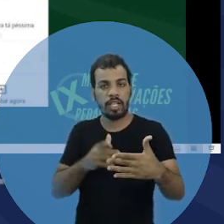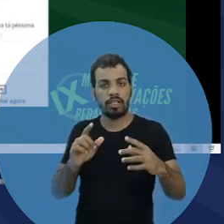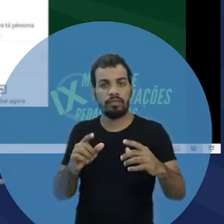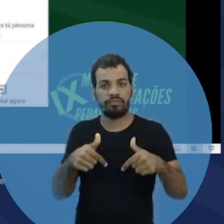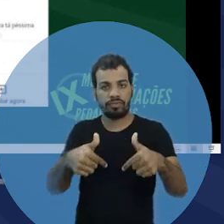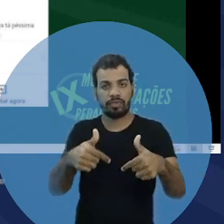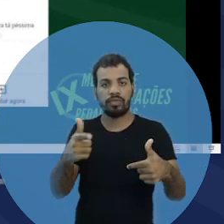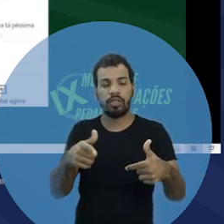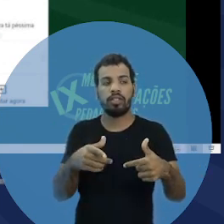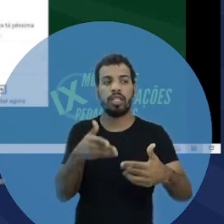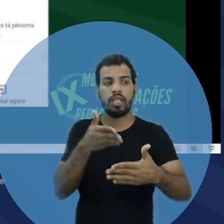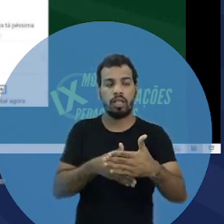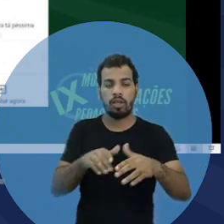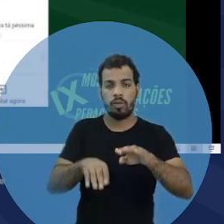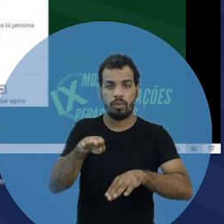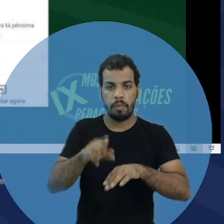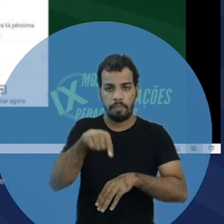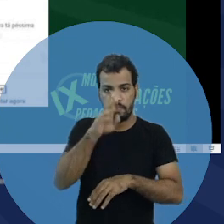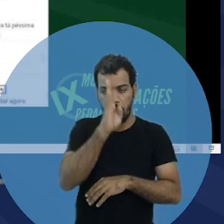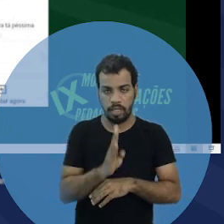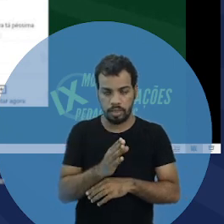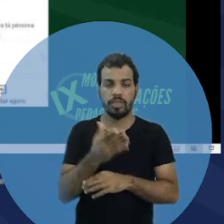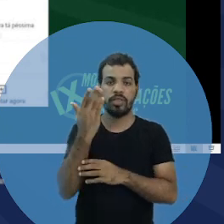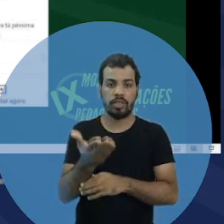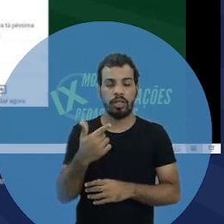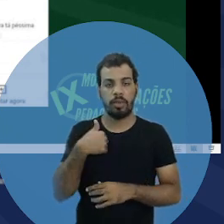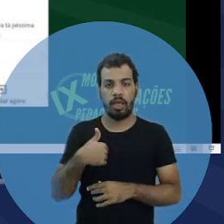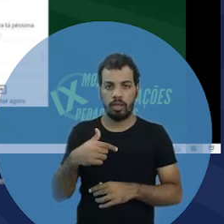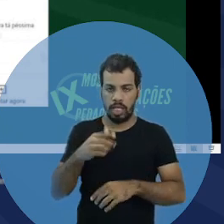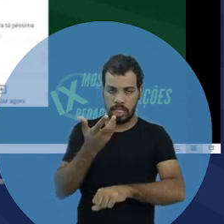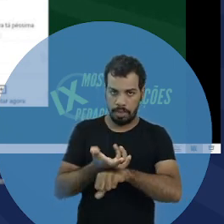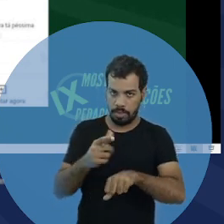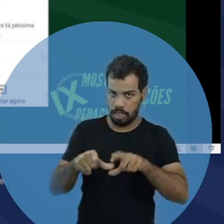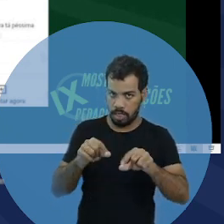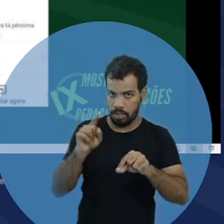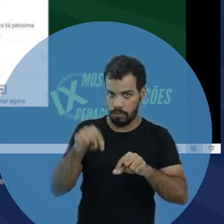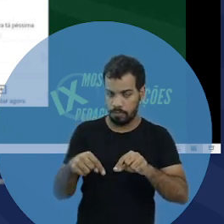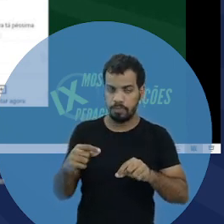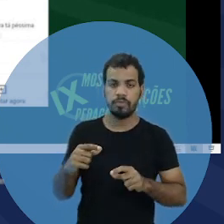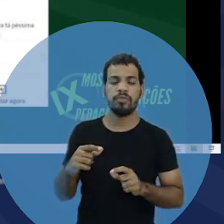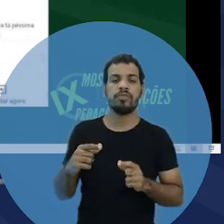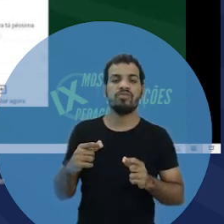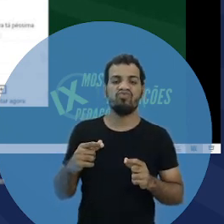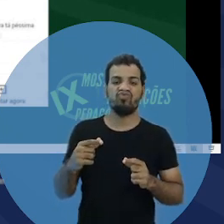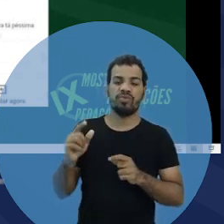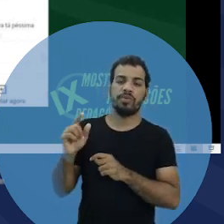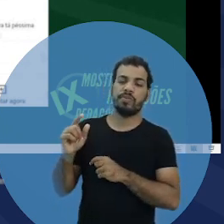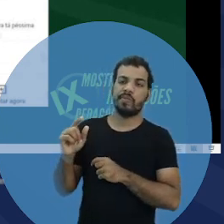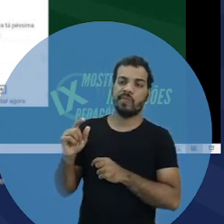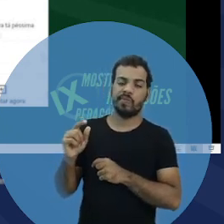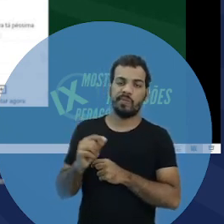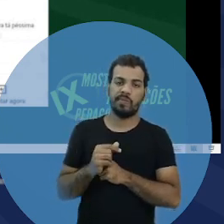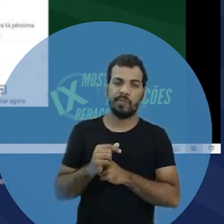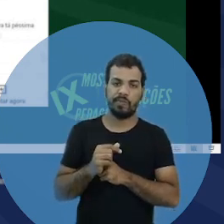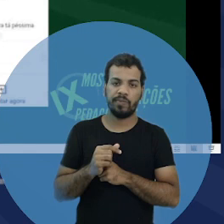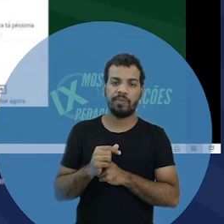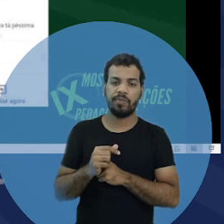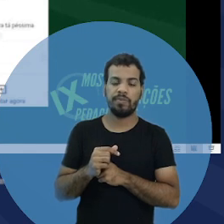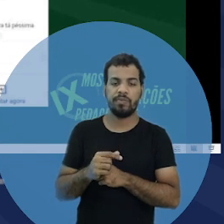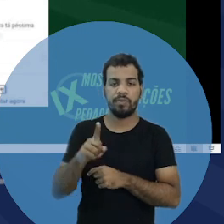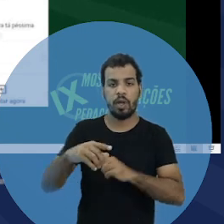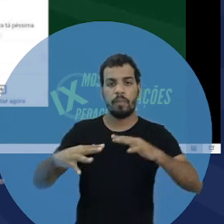gênero no Brasil. E a minha letiva, ela traz esse leque justamente com os movimentos